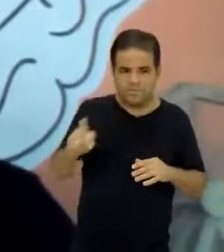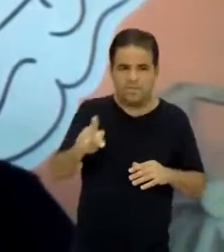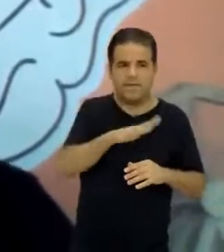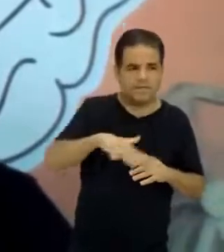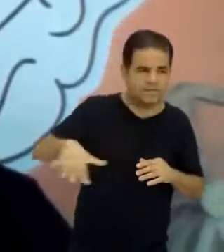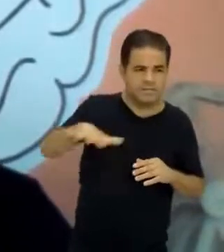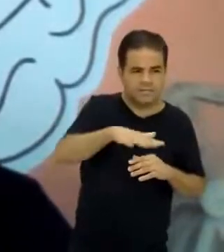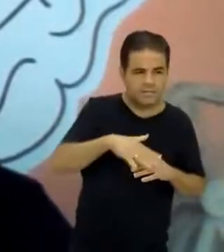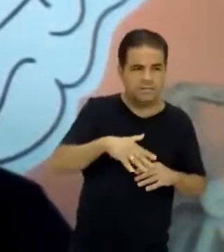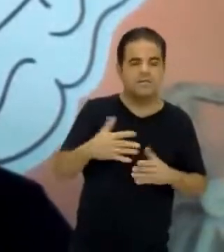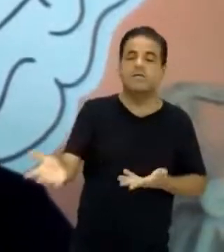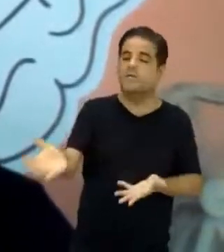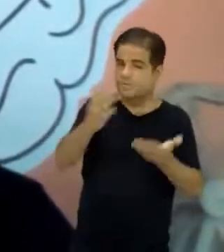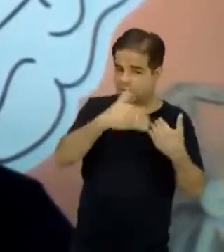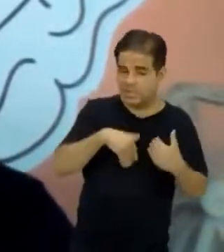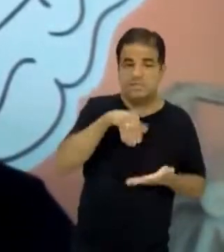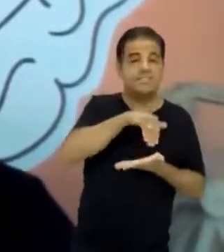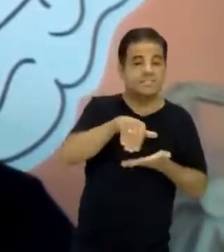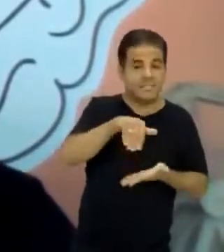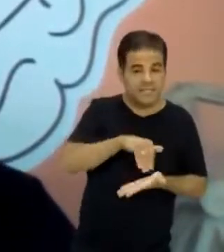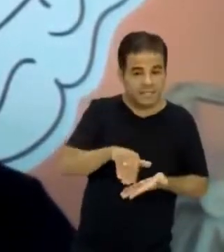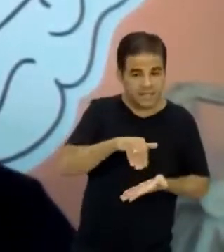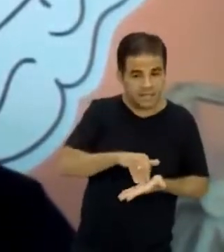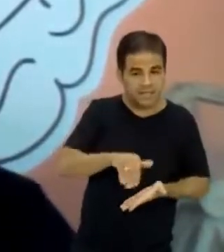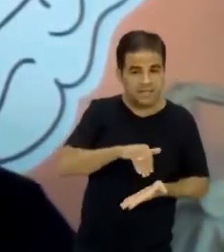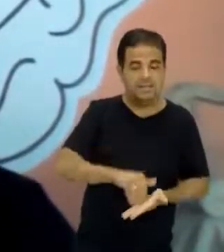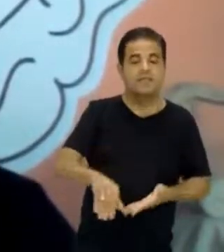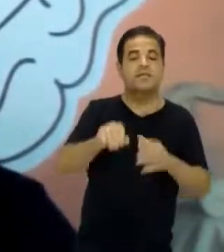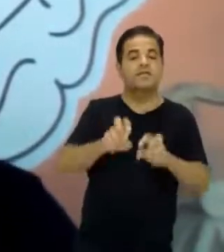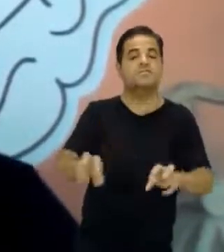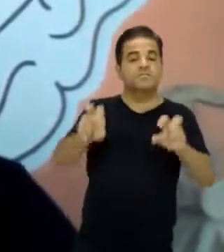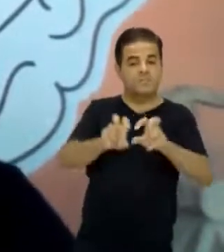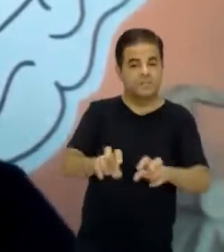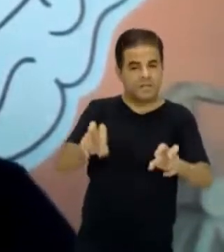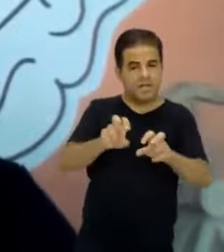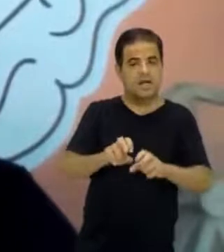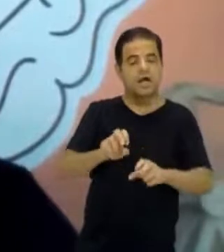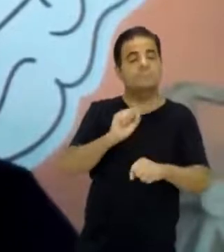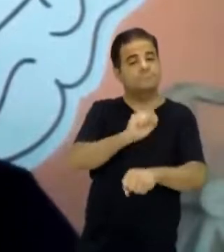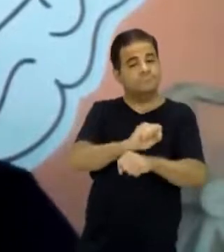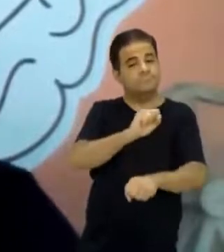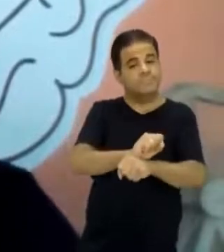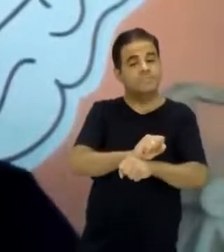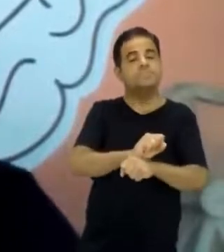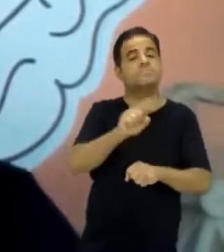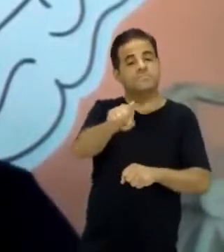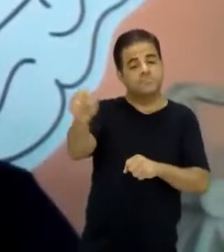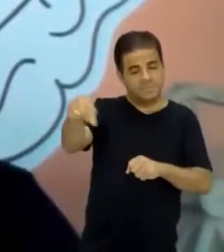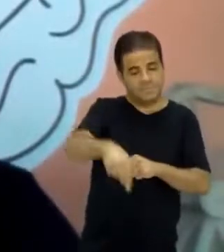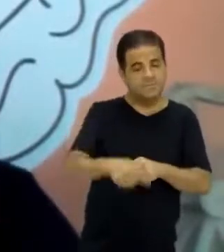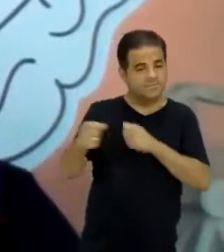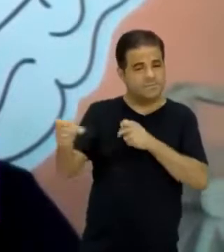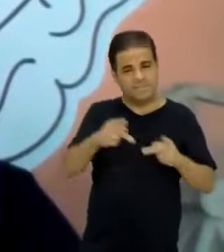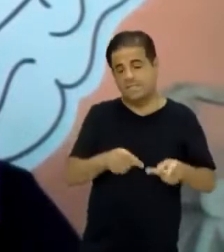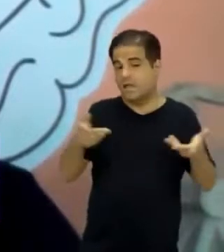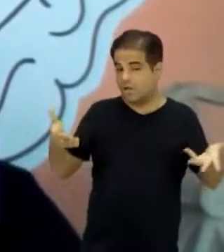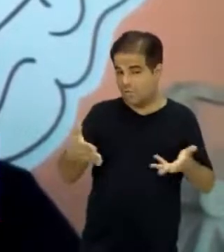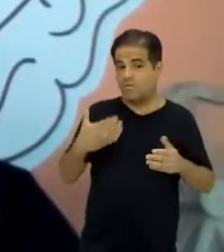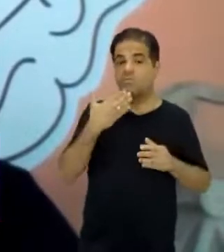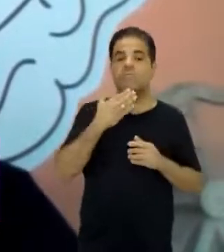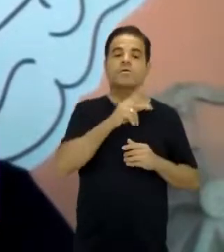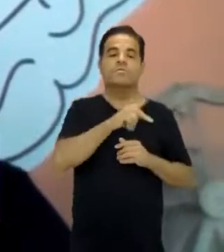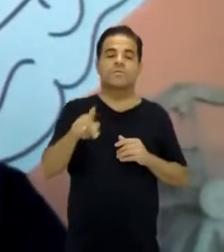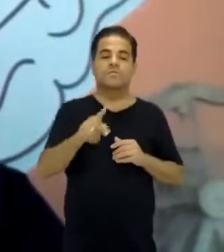o agendamento na sede, a Secretaria de Educação Digital, e esperamos a sua visita. E agora eu vou passar para a